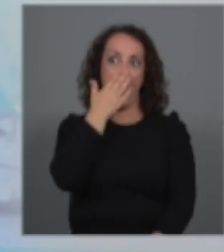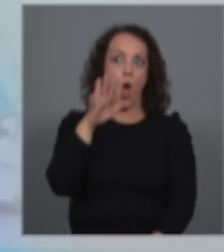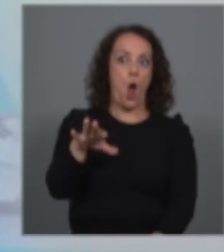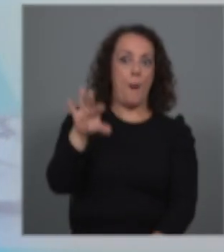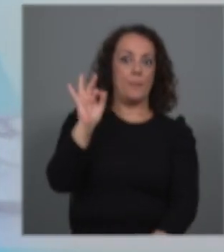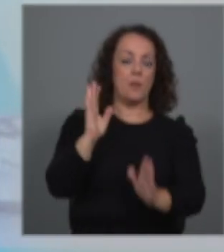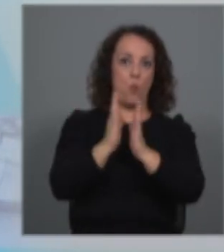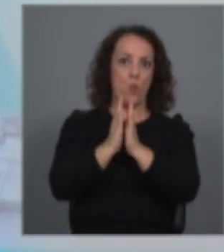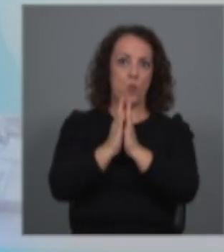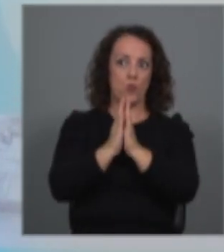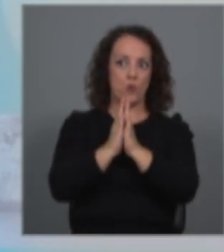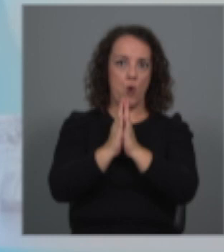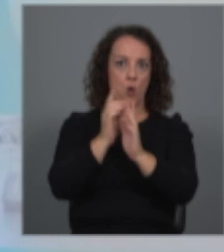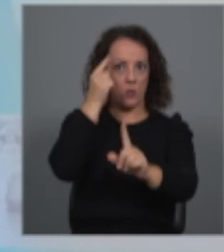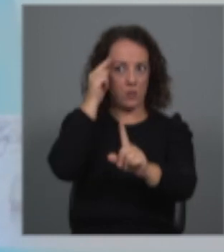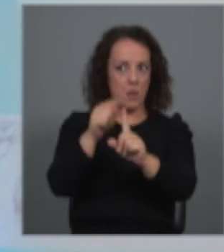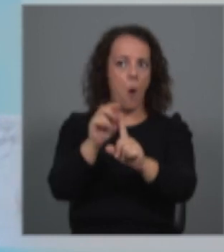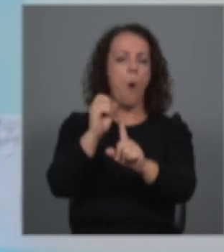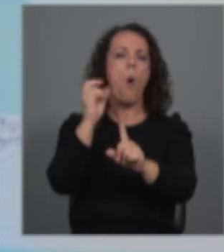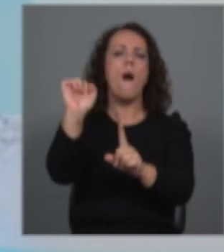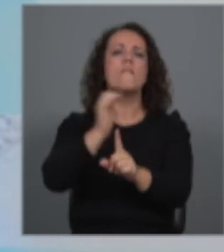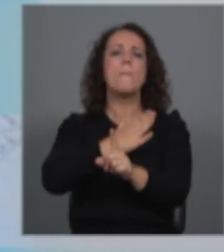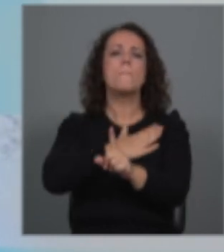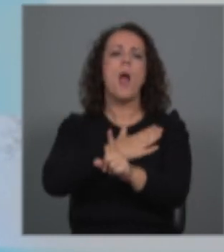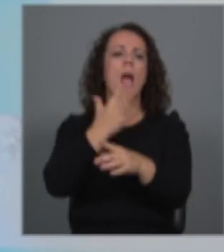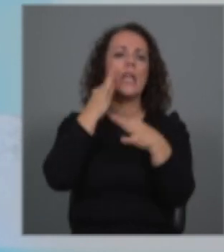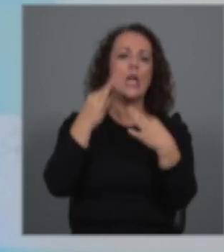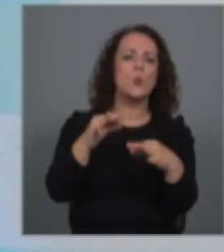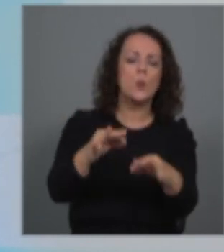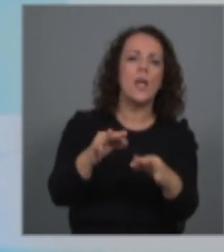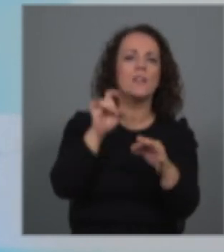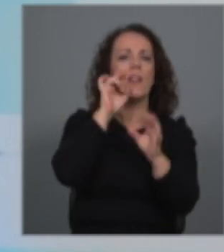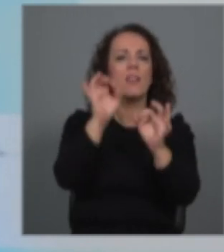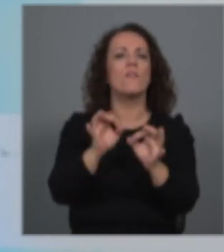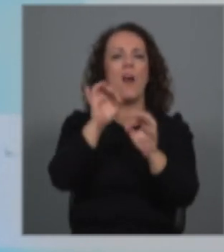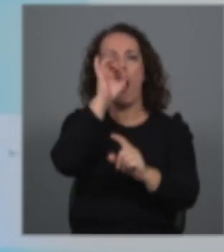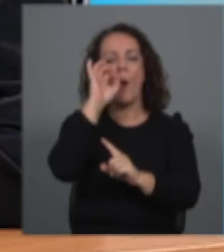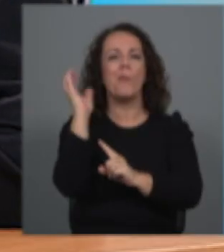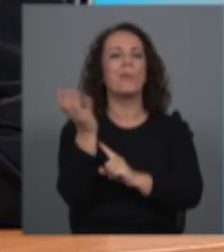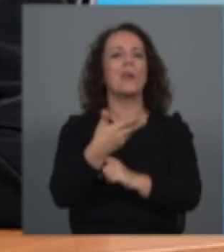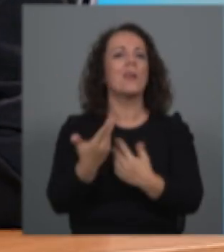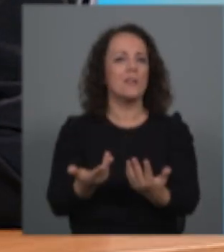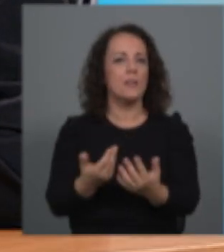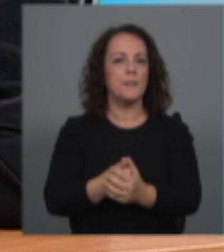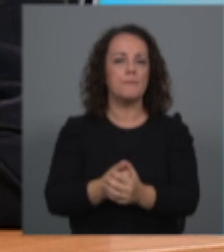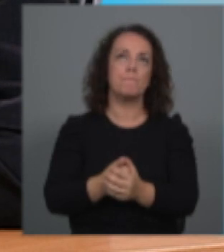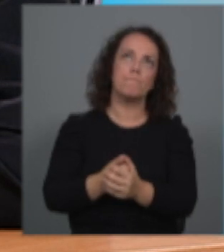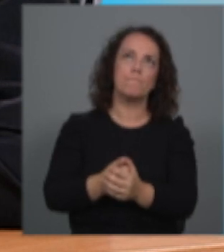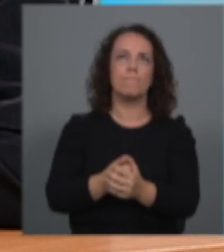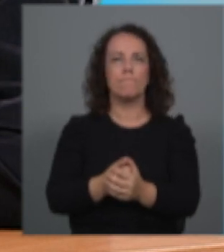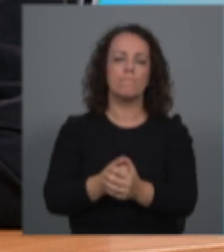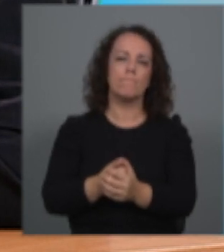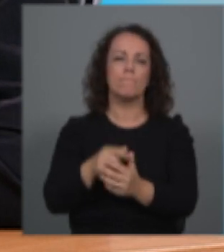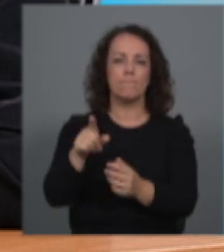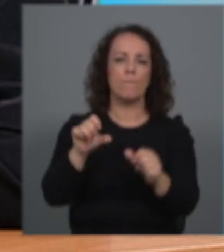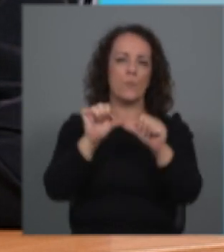que estavam em causa, ou era o seu gosto pela natureza, pela defesa do ambiente? Se calhar mais do que esses